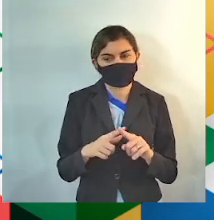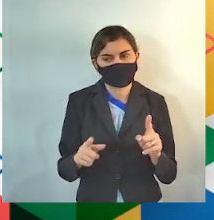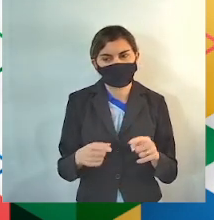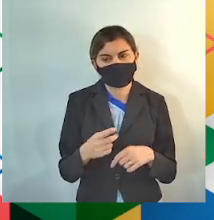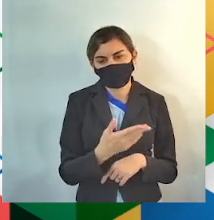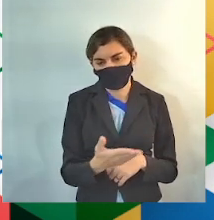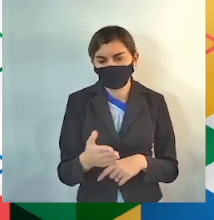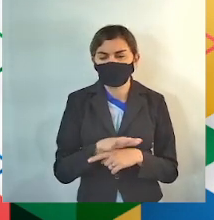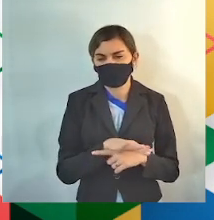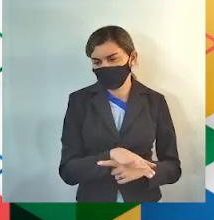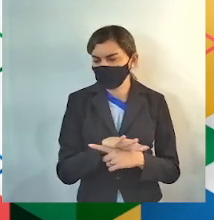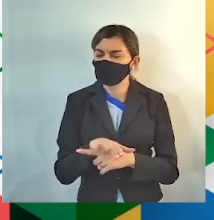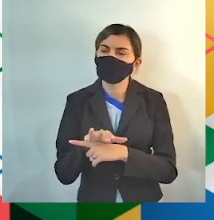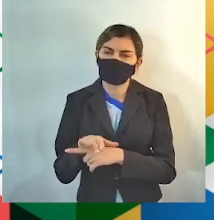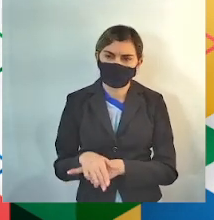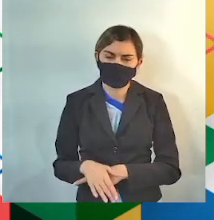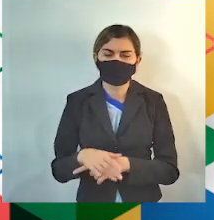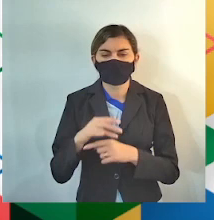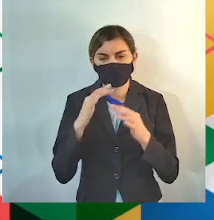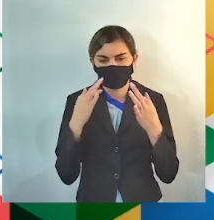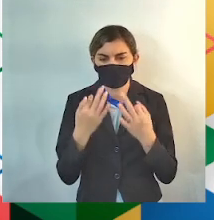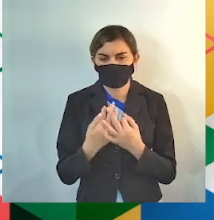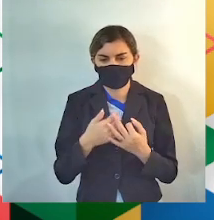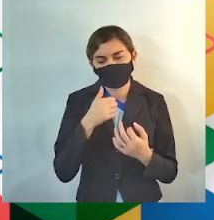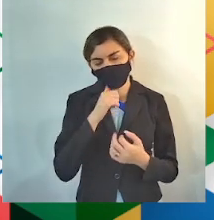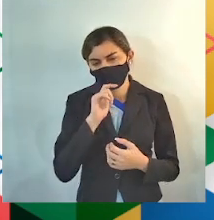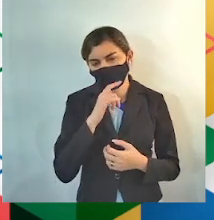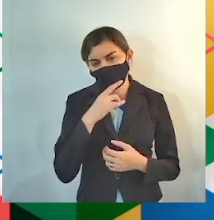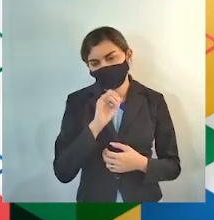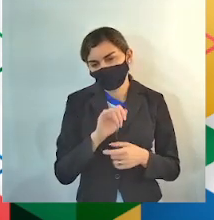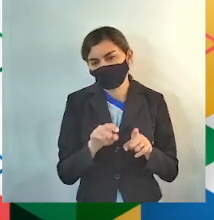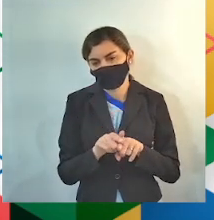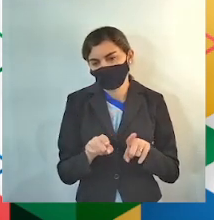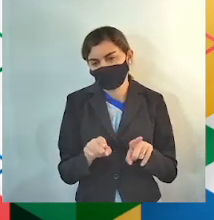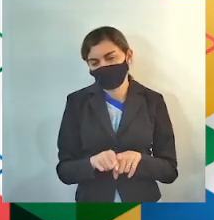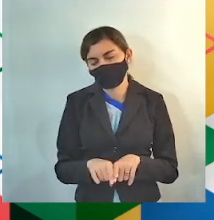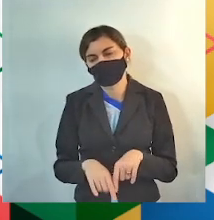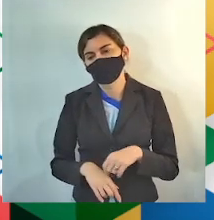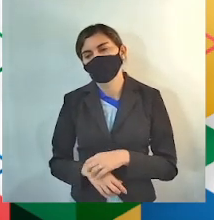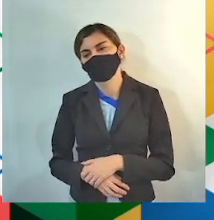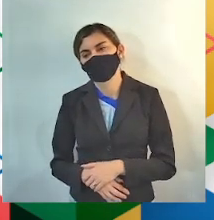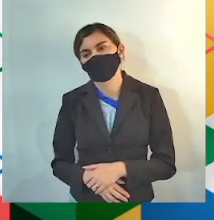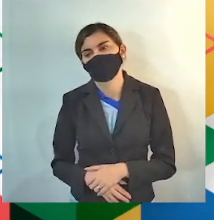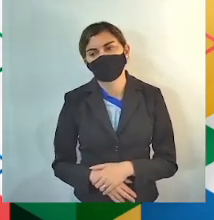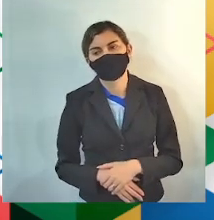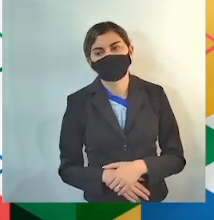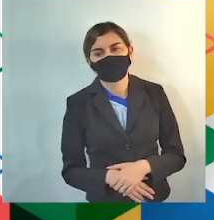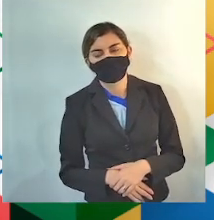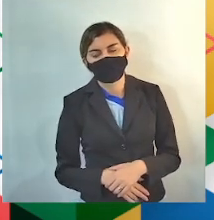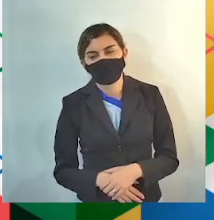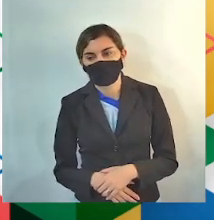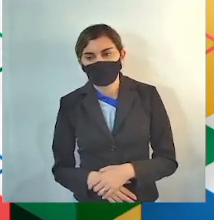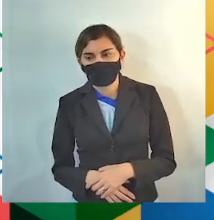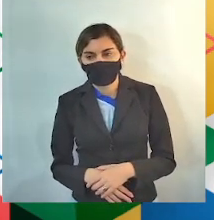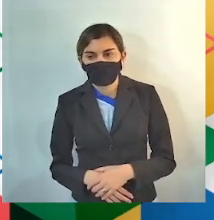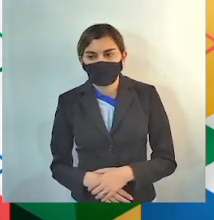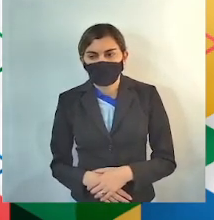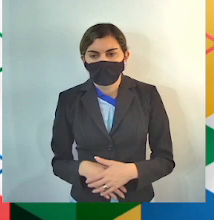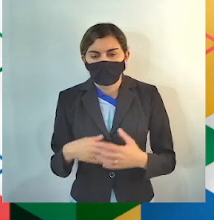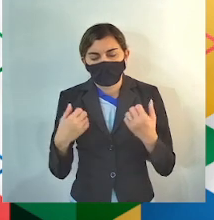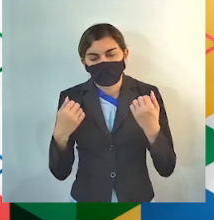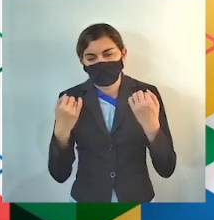eles ajudam os pais deles também. They want to open a